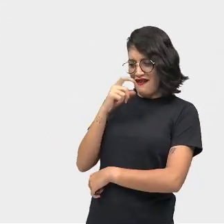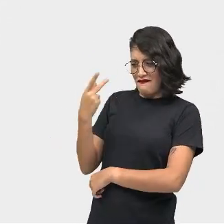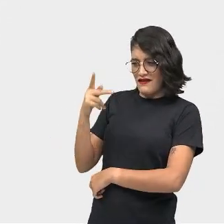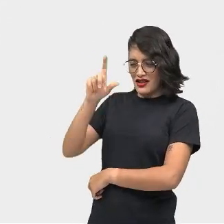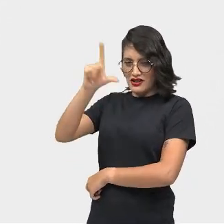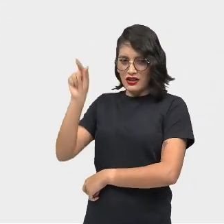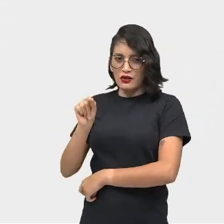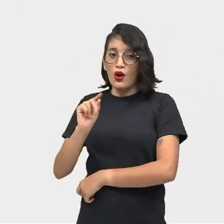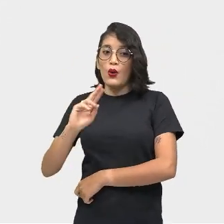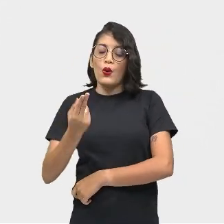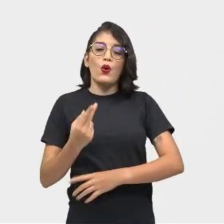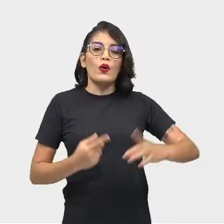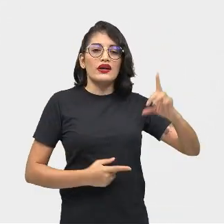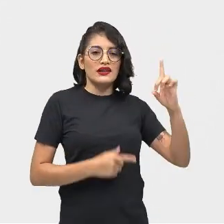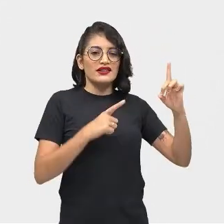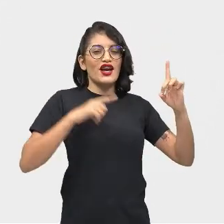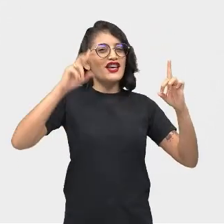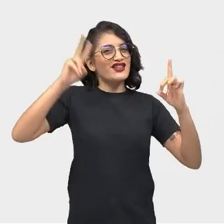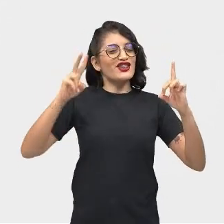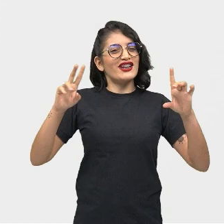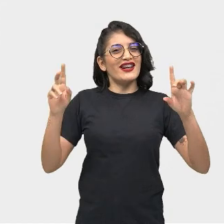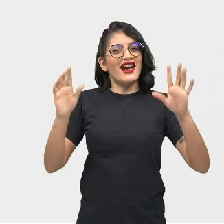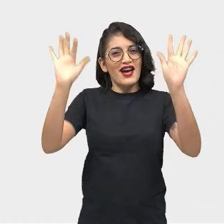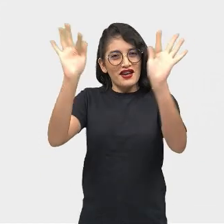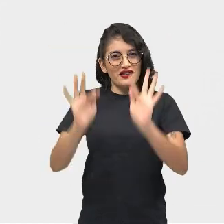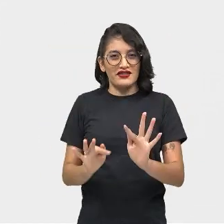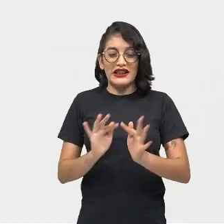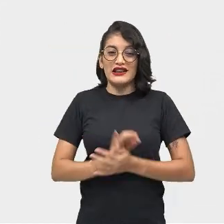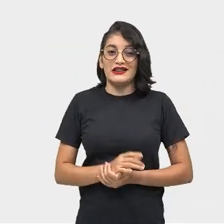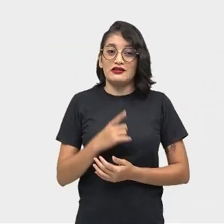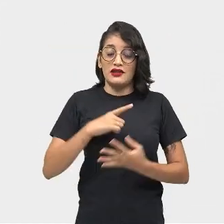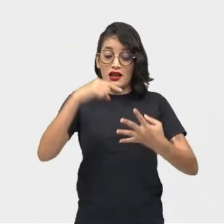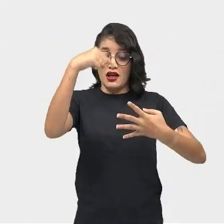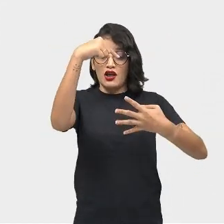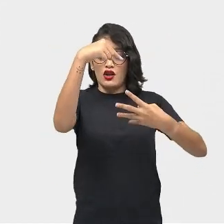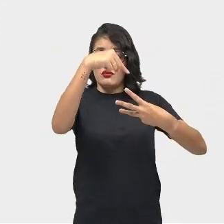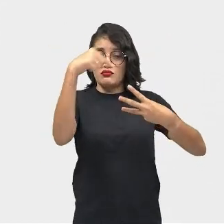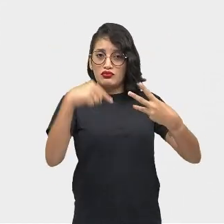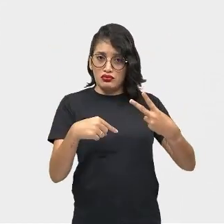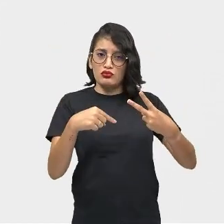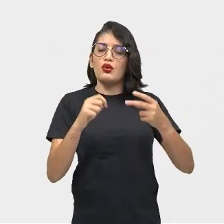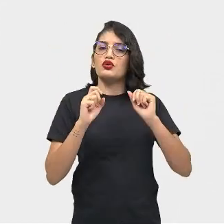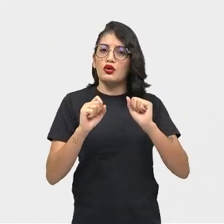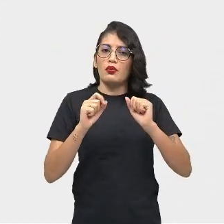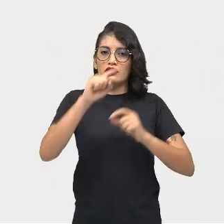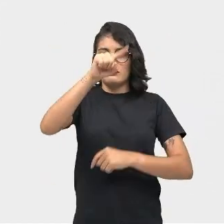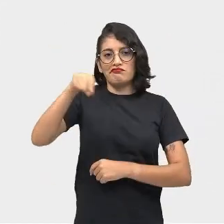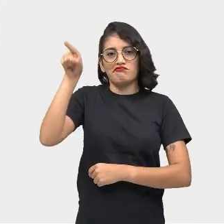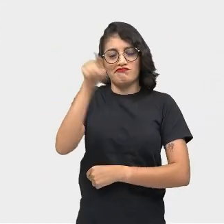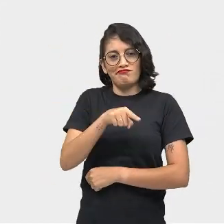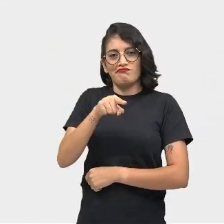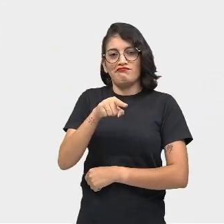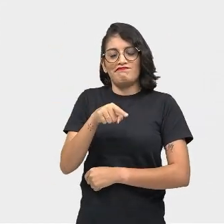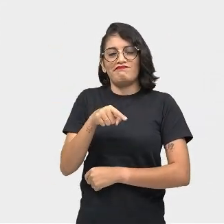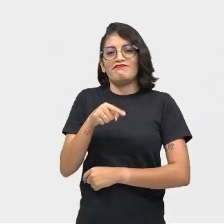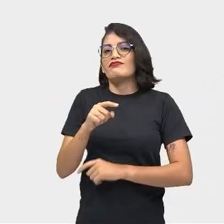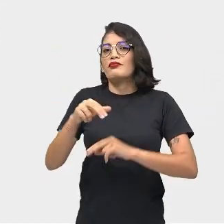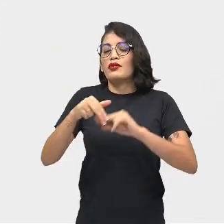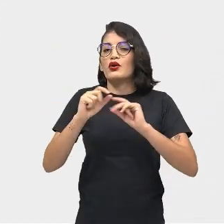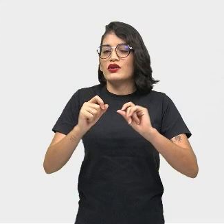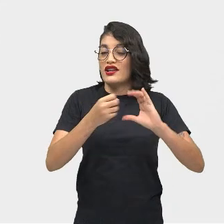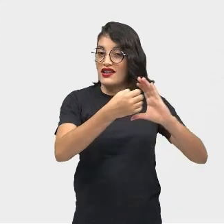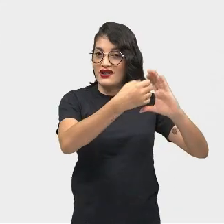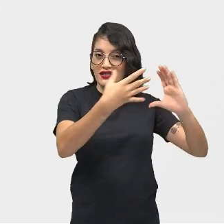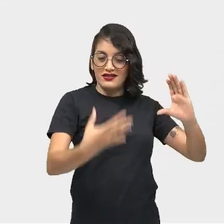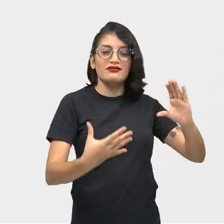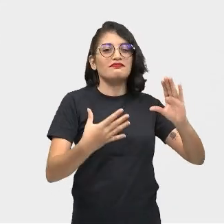história feliz? Então, nós podemos indicar duas alternativas que podem ser eliminadas por conta das